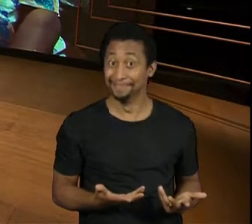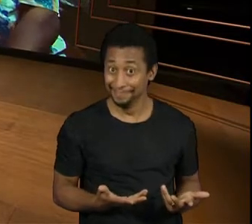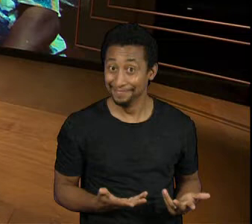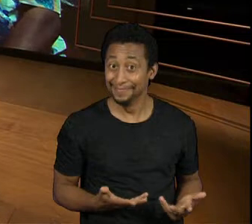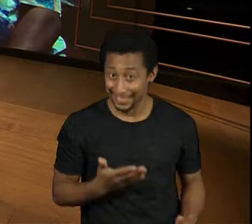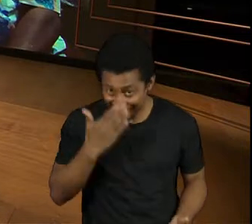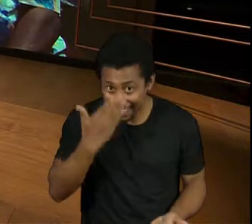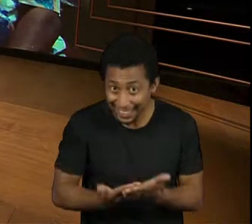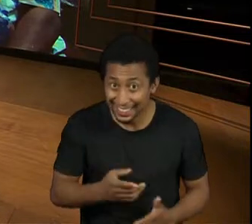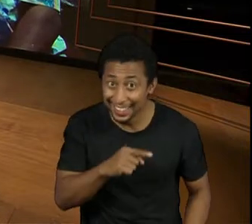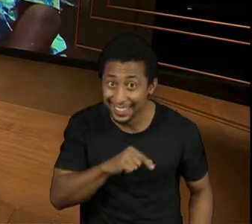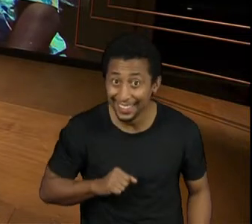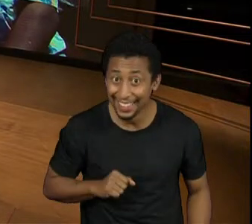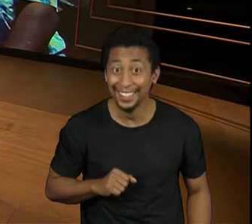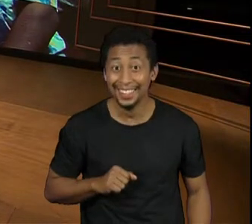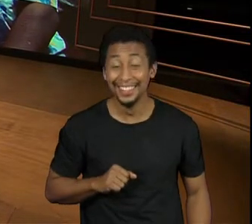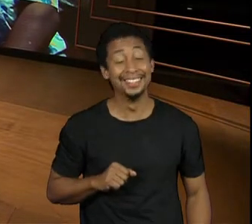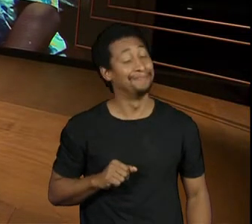Acredita, assim,